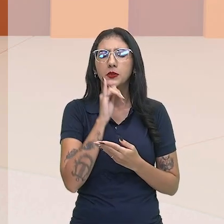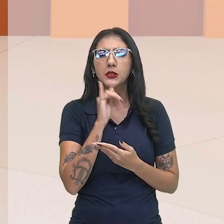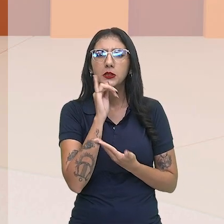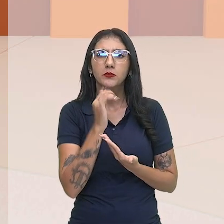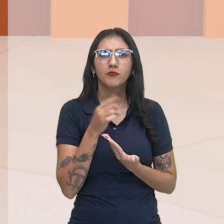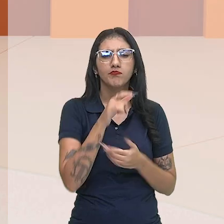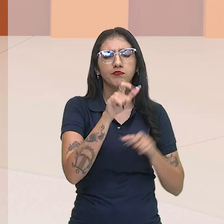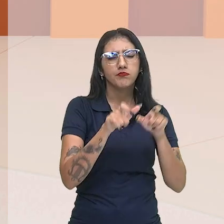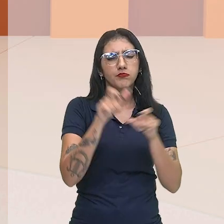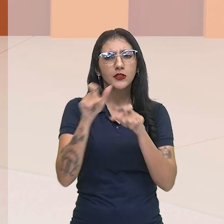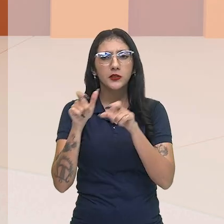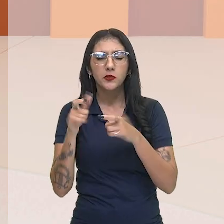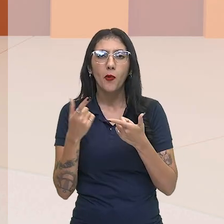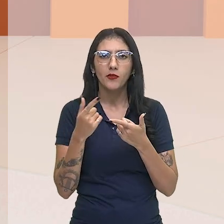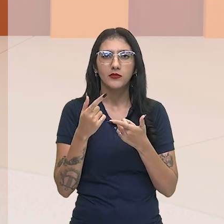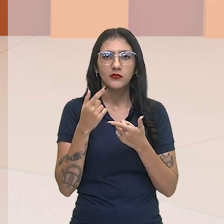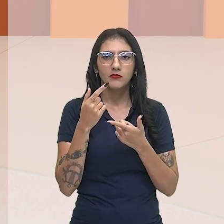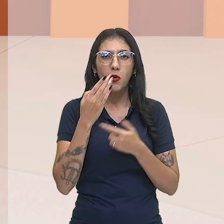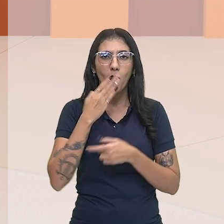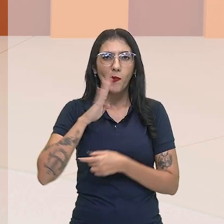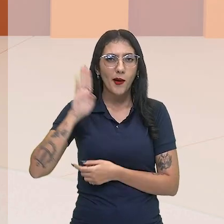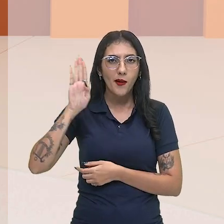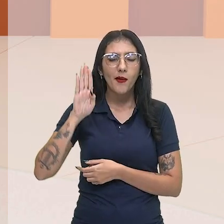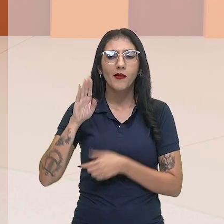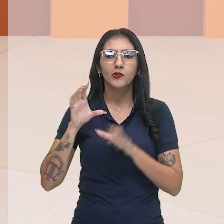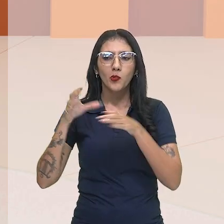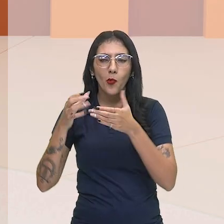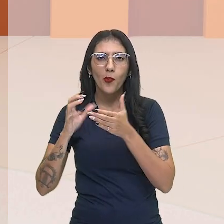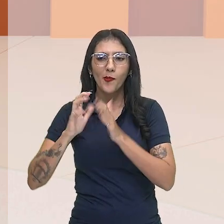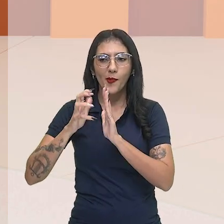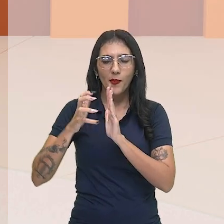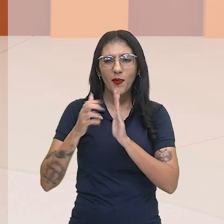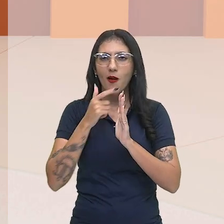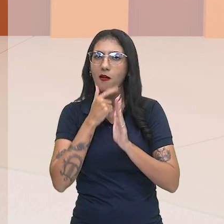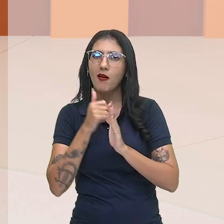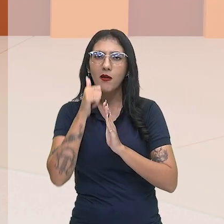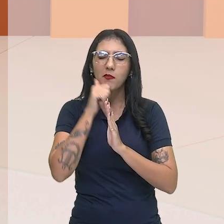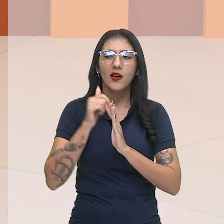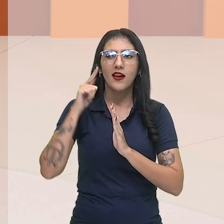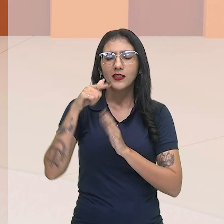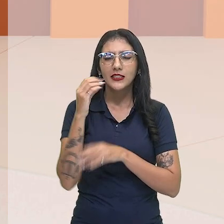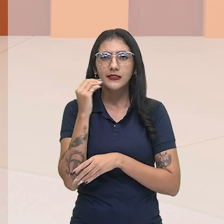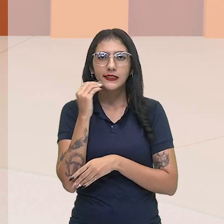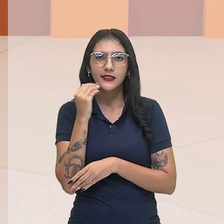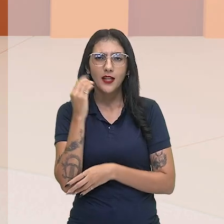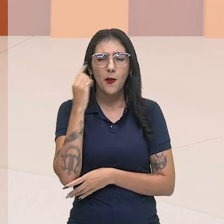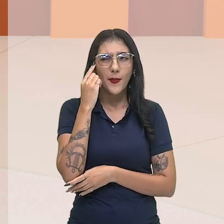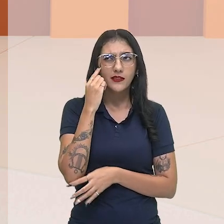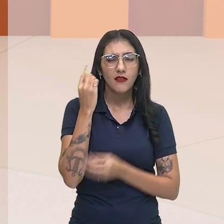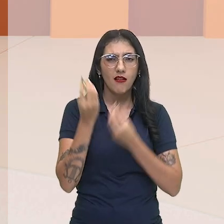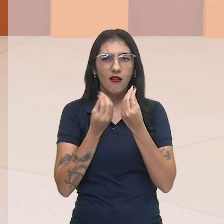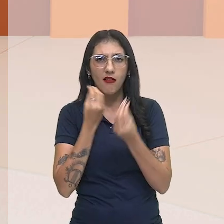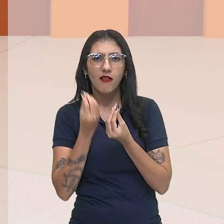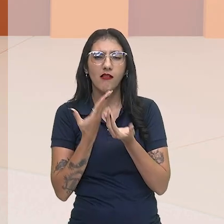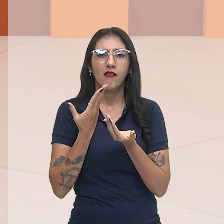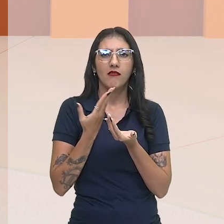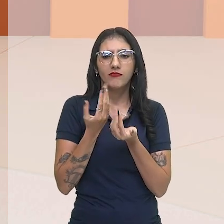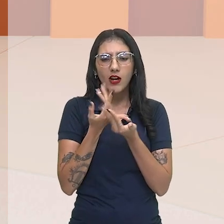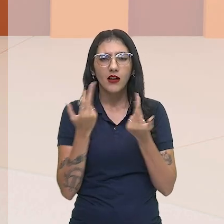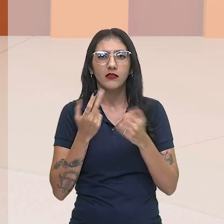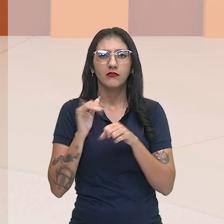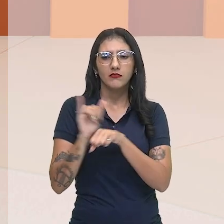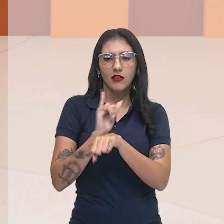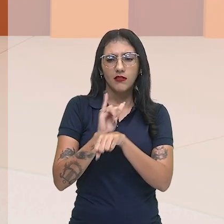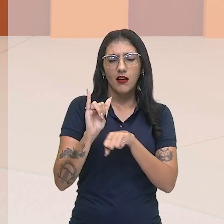pessoas vão, no caso os candidatos, as candidatas, vão buscar formas, estratégias,